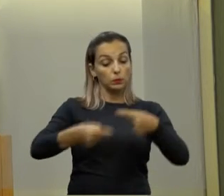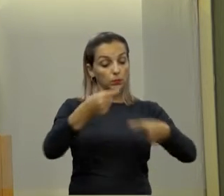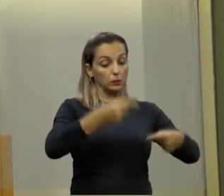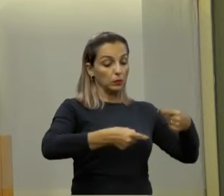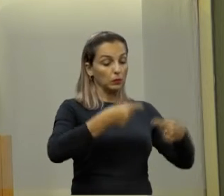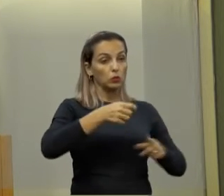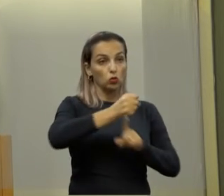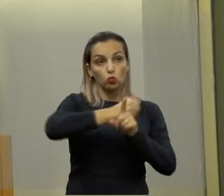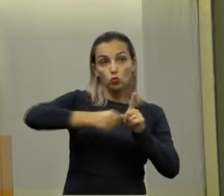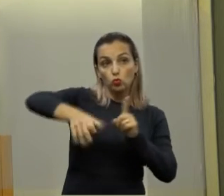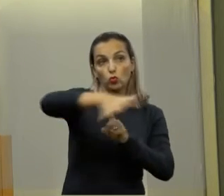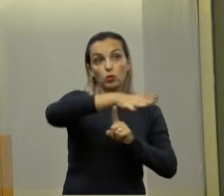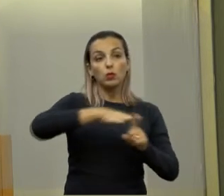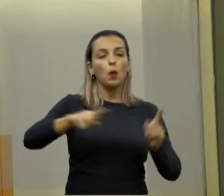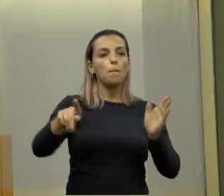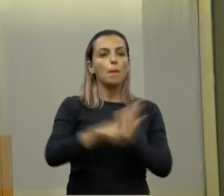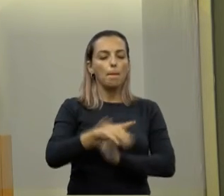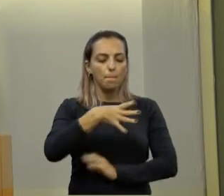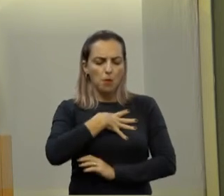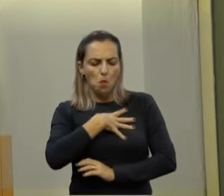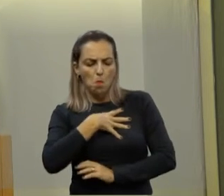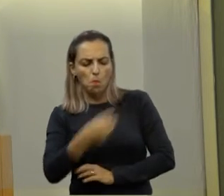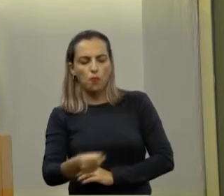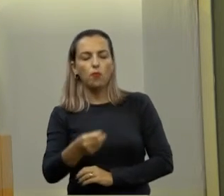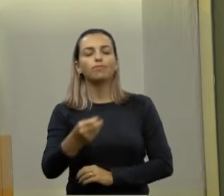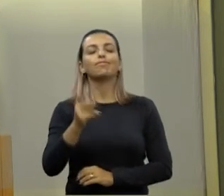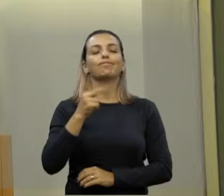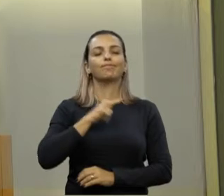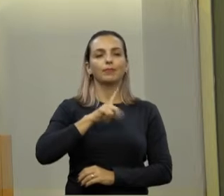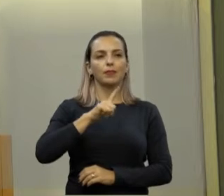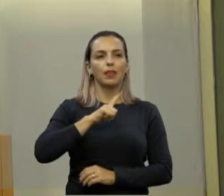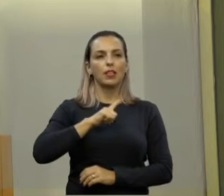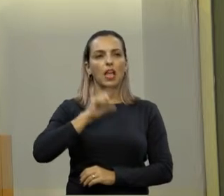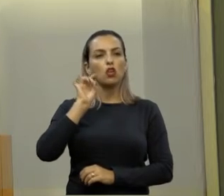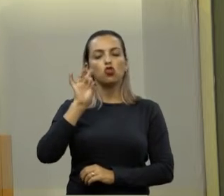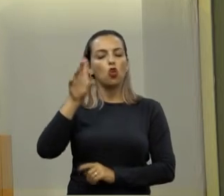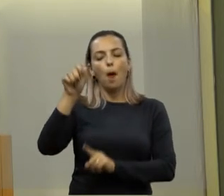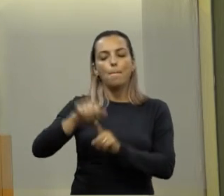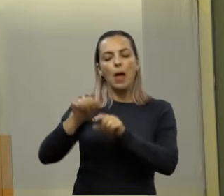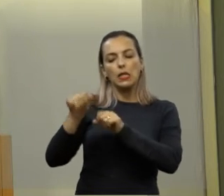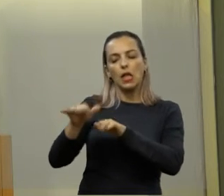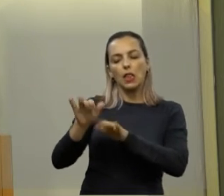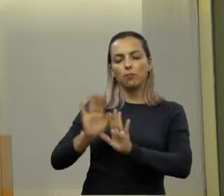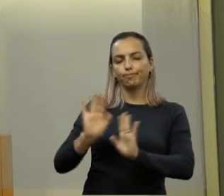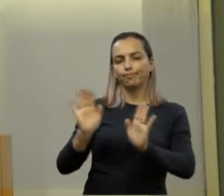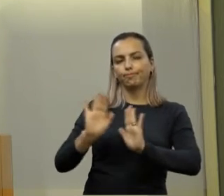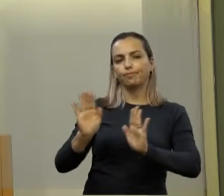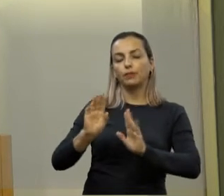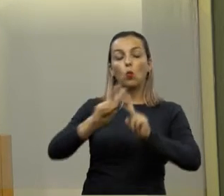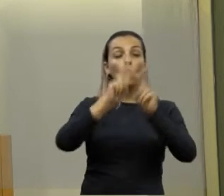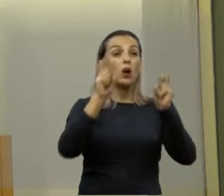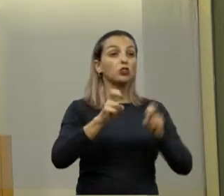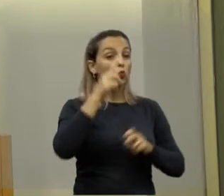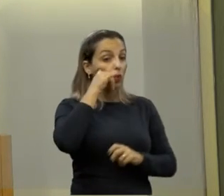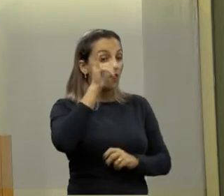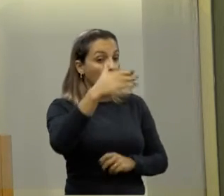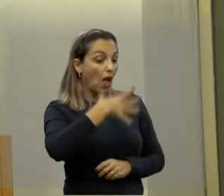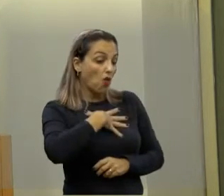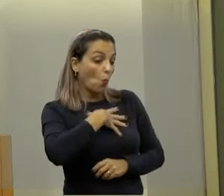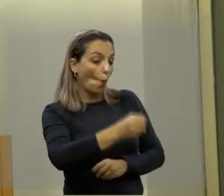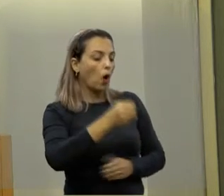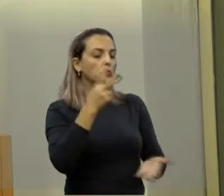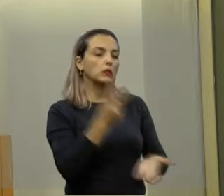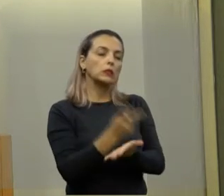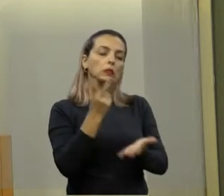debate para a sociedade o suicídio ele tá aí não é somente em setembro que ele acontece nós precisamos falar de prevenção a